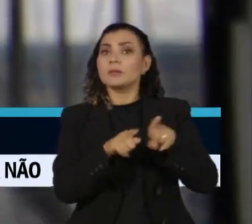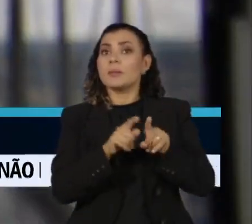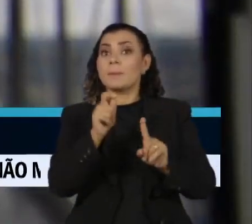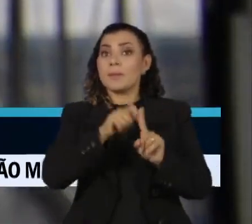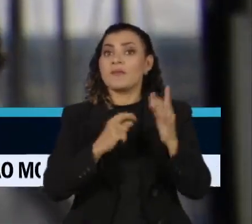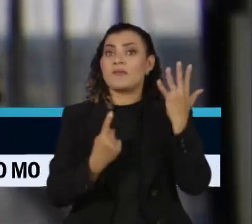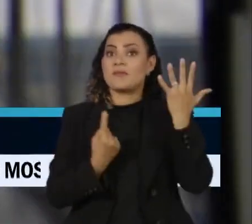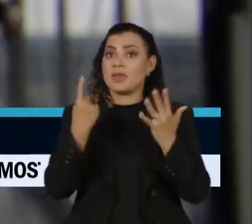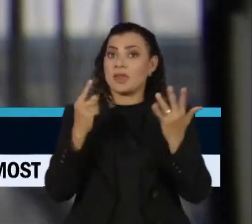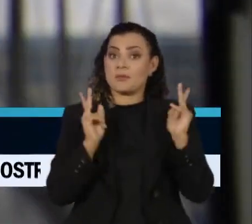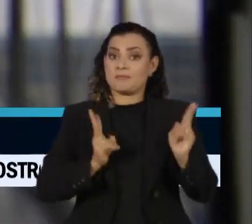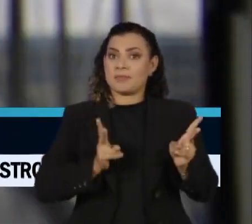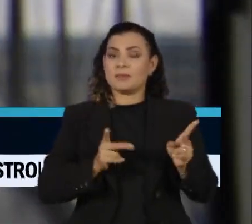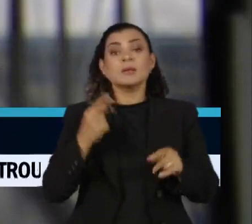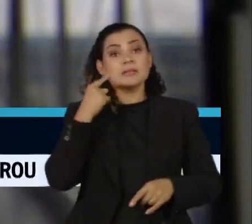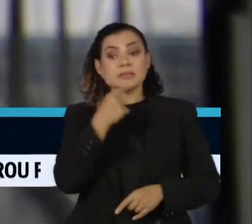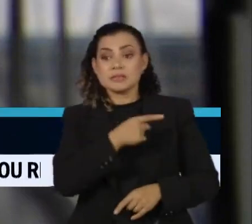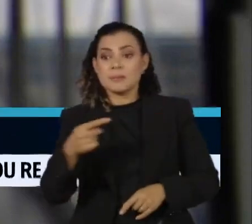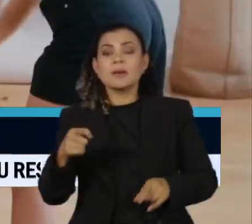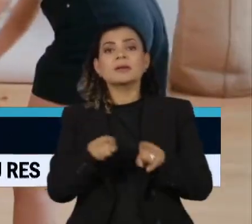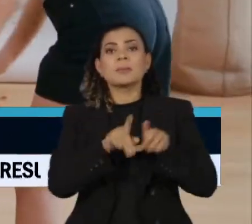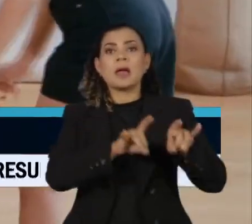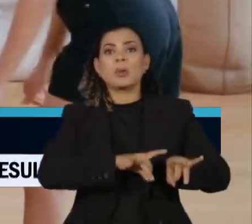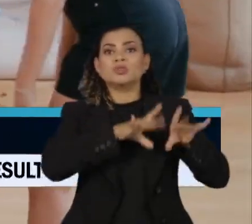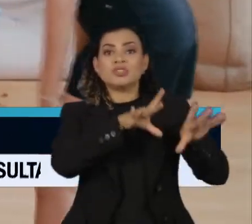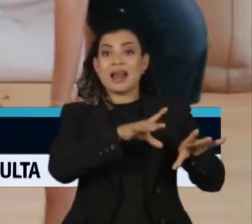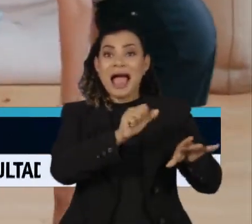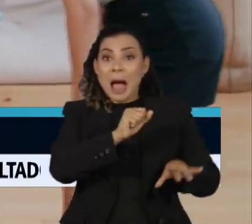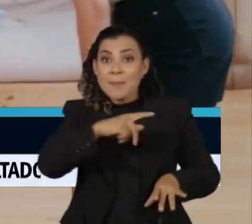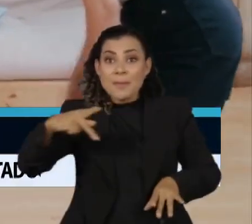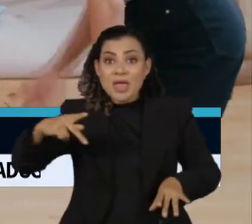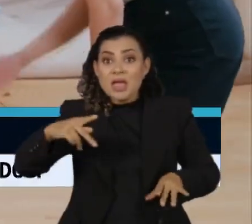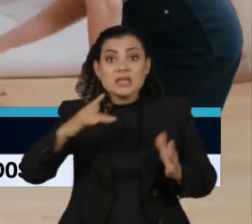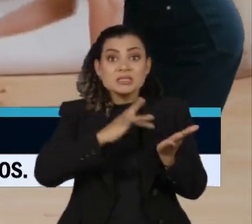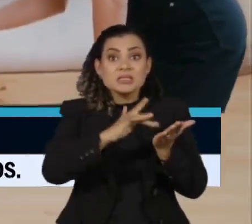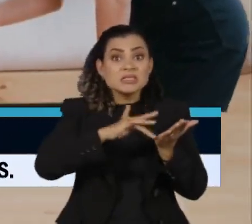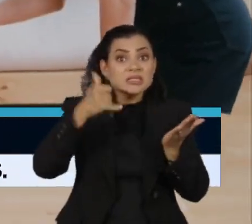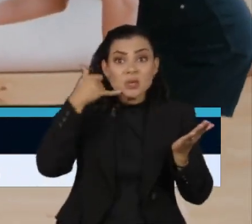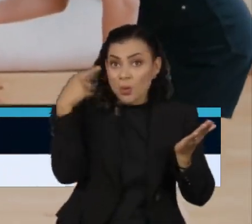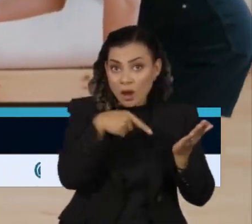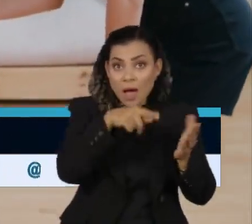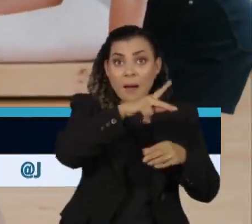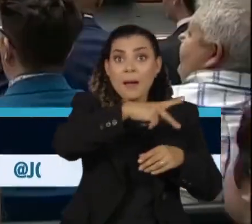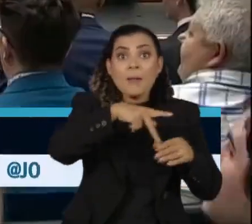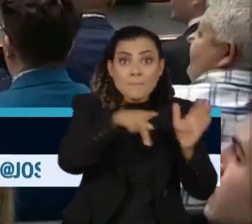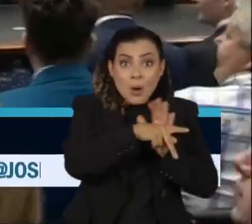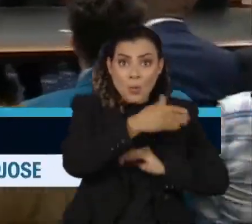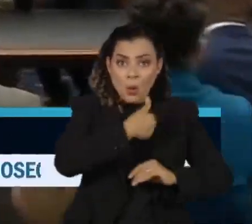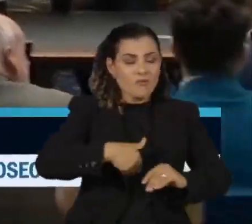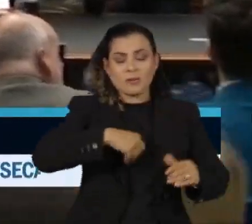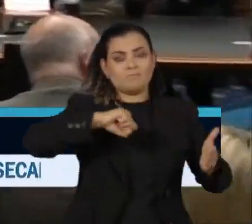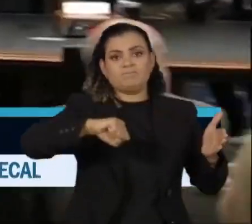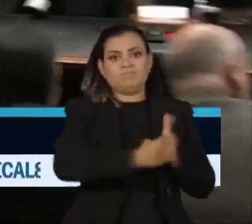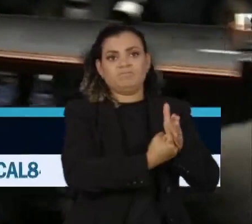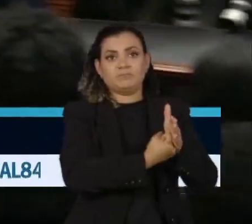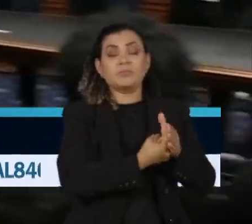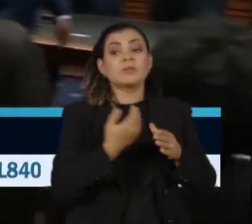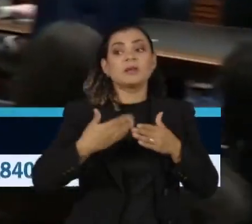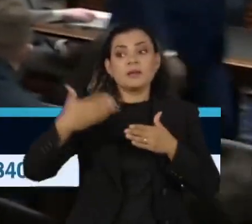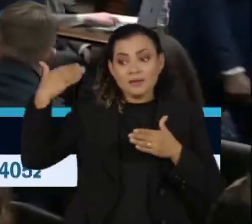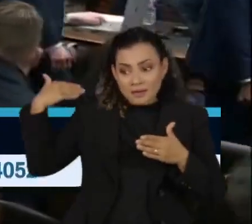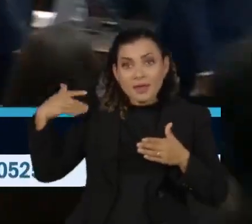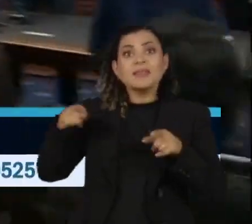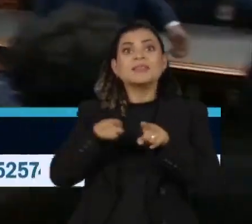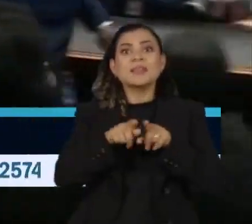fevereiro. Também nesta semana, a Austrália baniu o aplicativo de todos os dispositivos do governo. Dias atrás, foi a vez